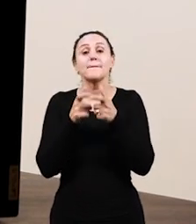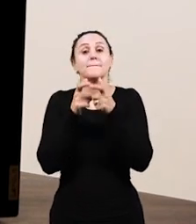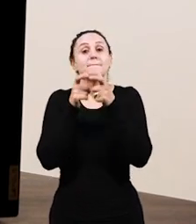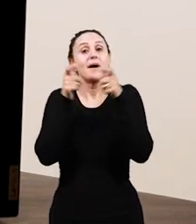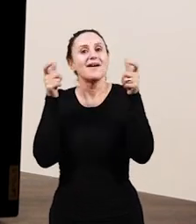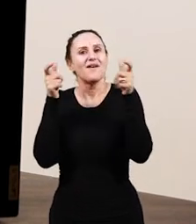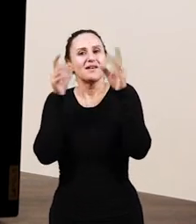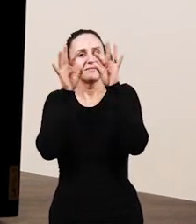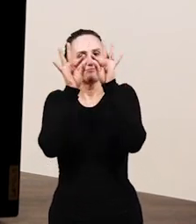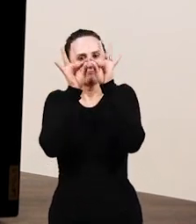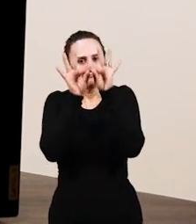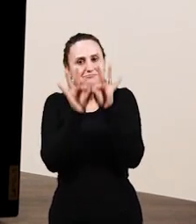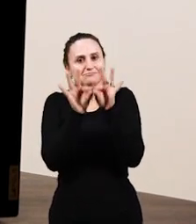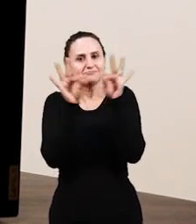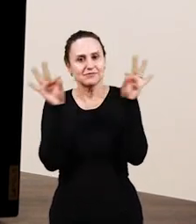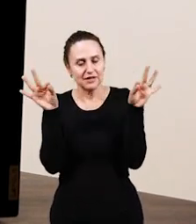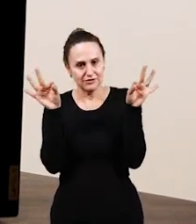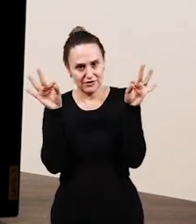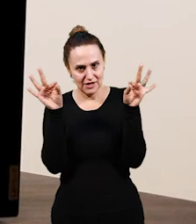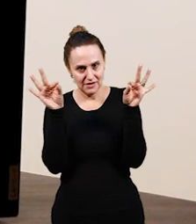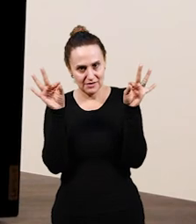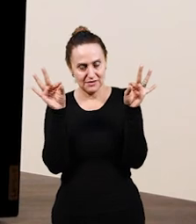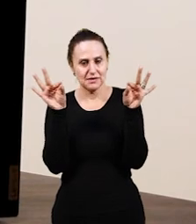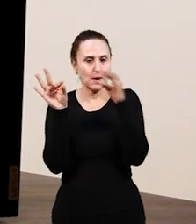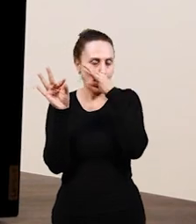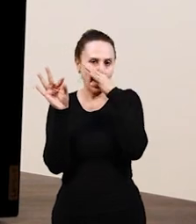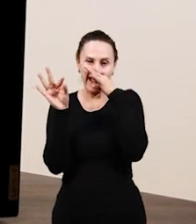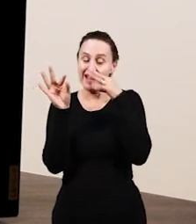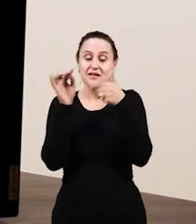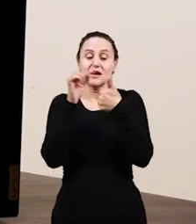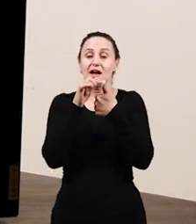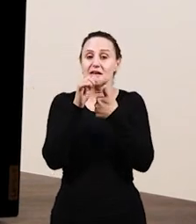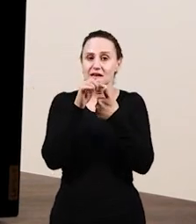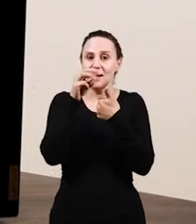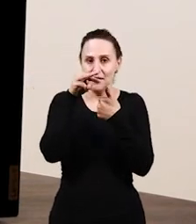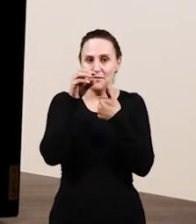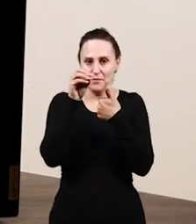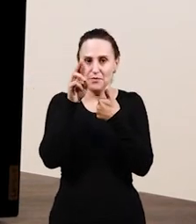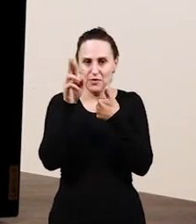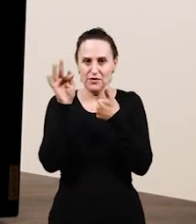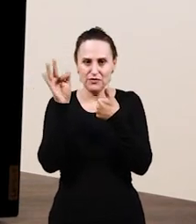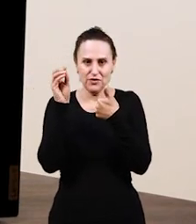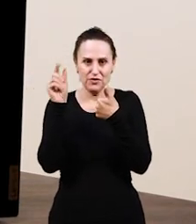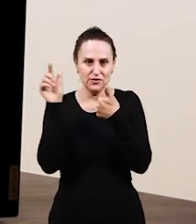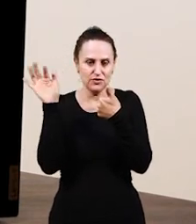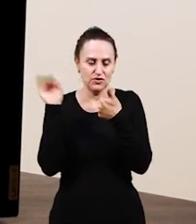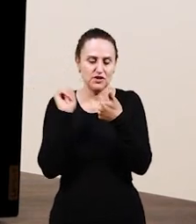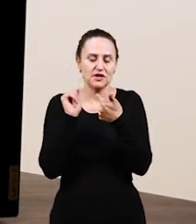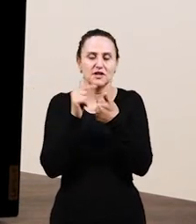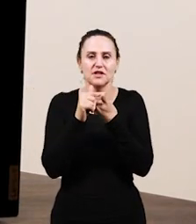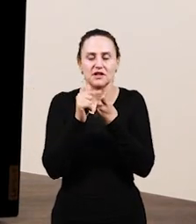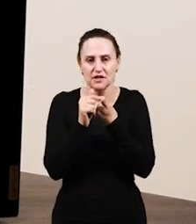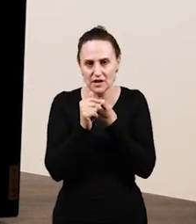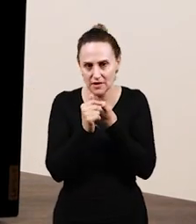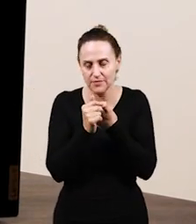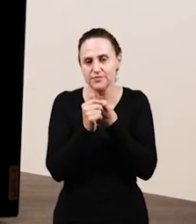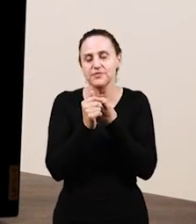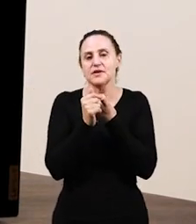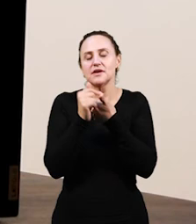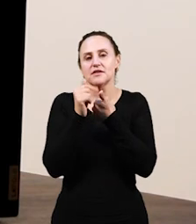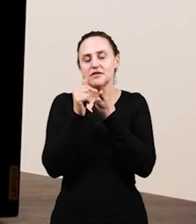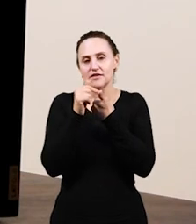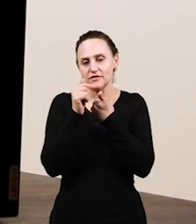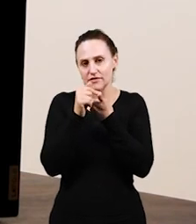então a fonologia da conta de estudar os fonemas da língua né não confundindo com fonética que vai estudar a